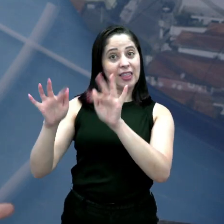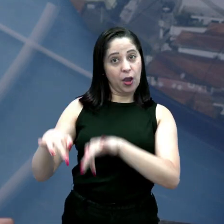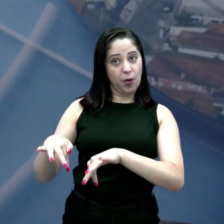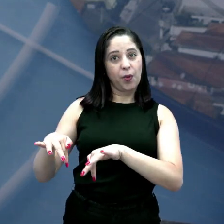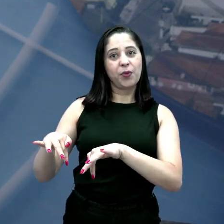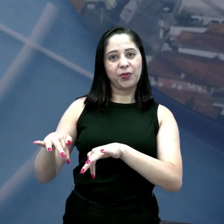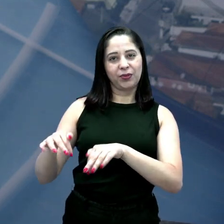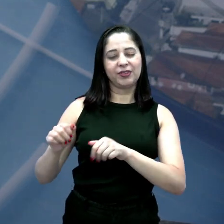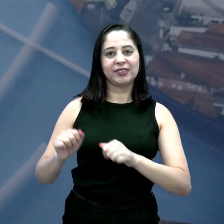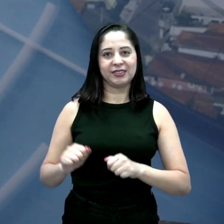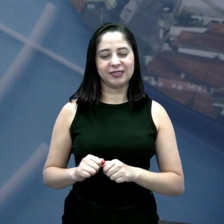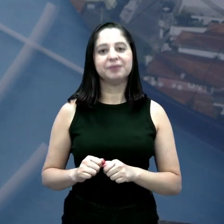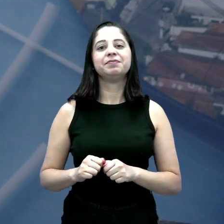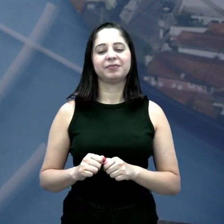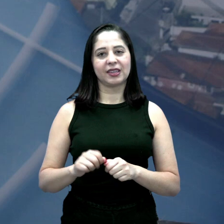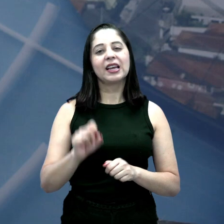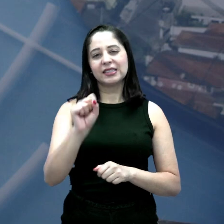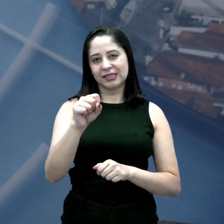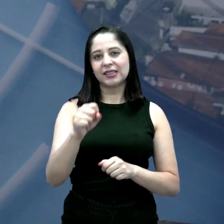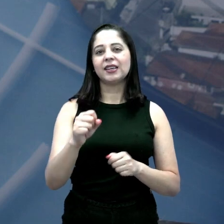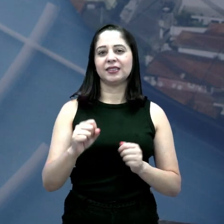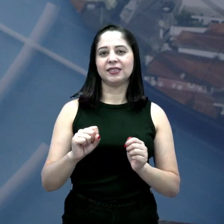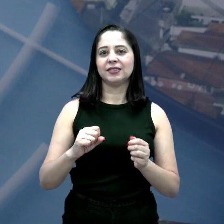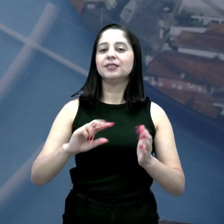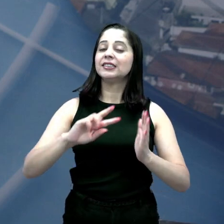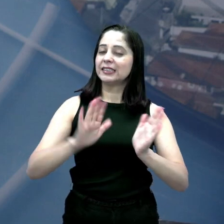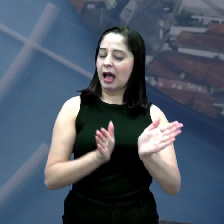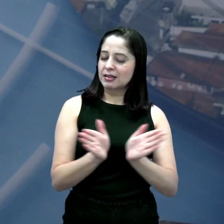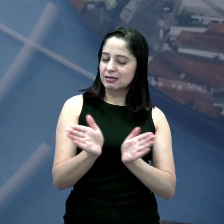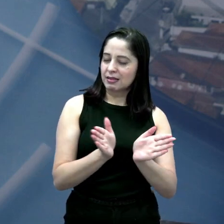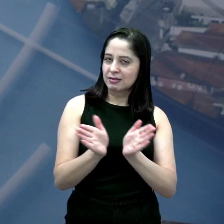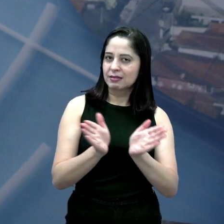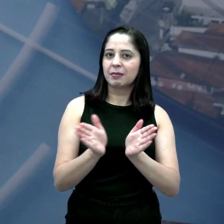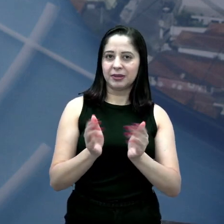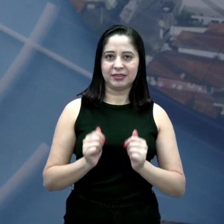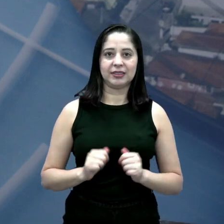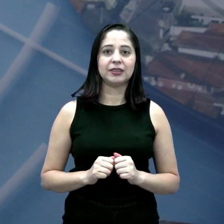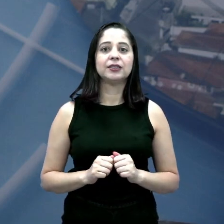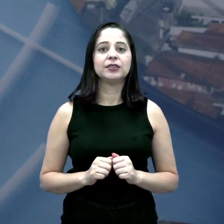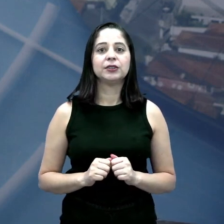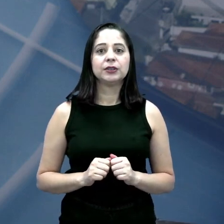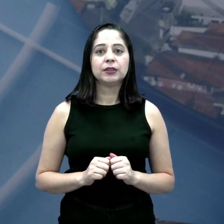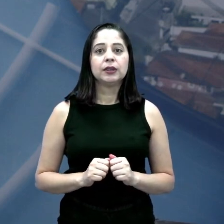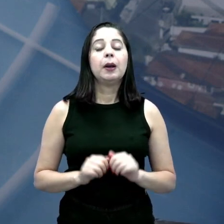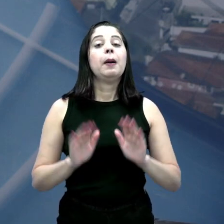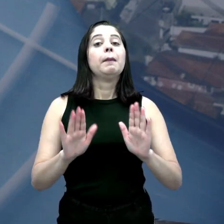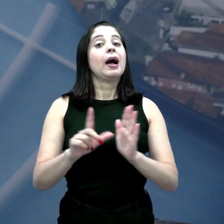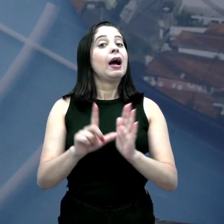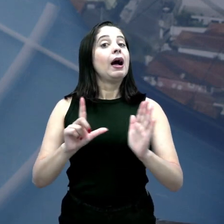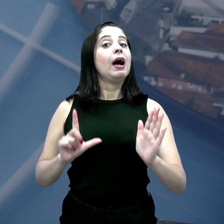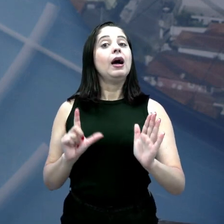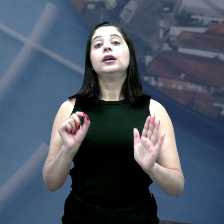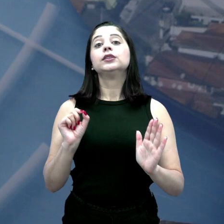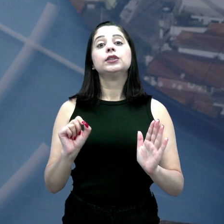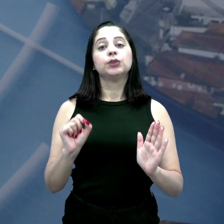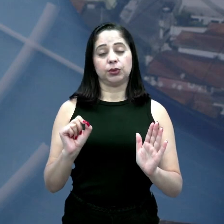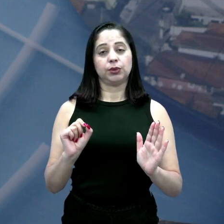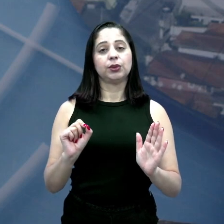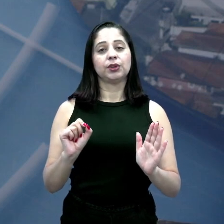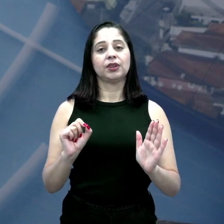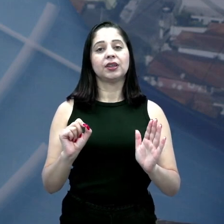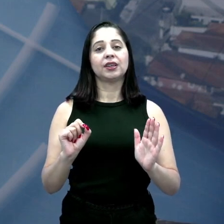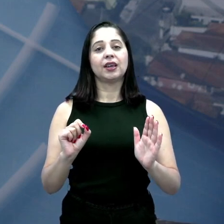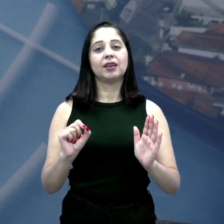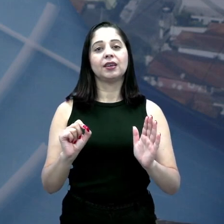tradução simultânea, né? Prezando, mais uma vez, como eu falei, a acessibilidade. Mas antes, então, da gente iniciar